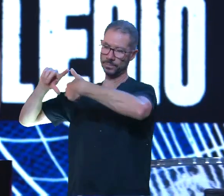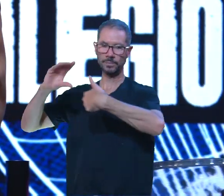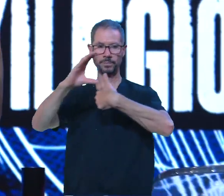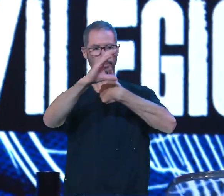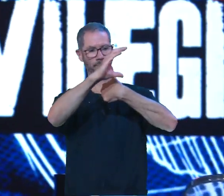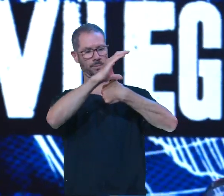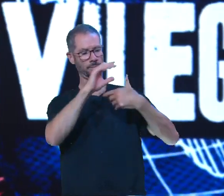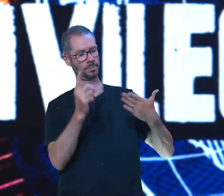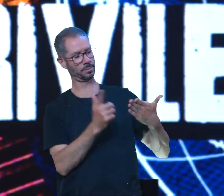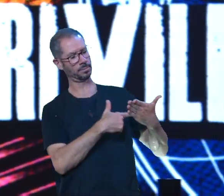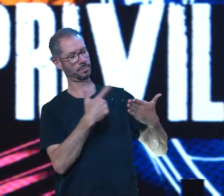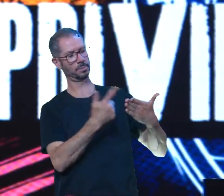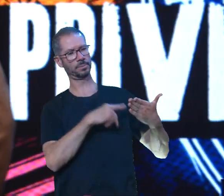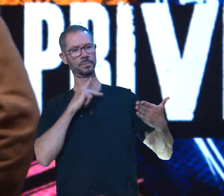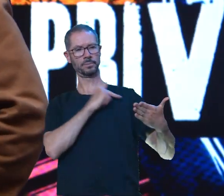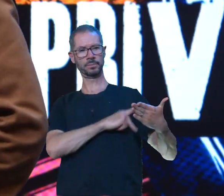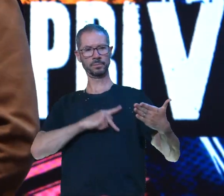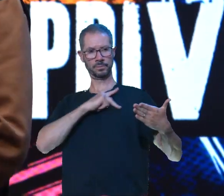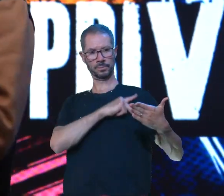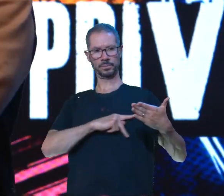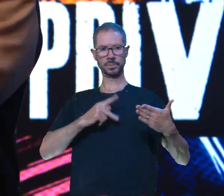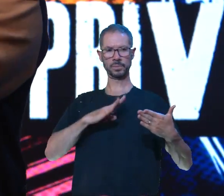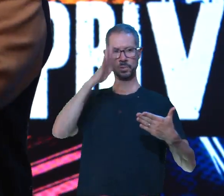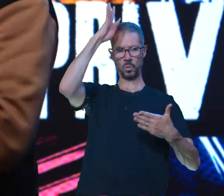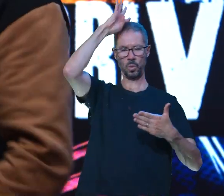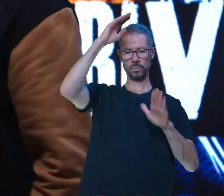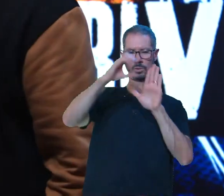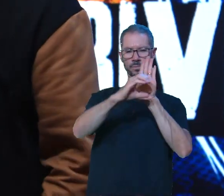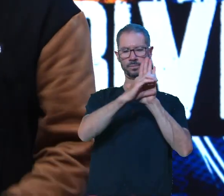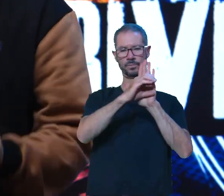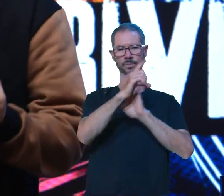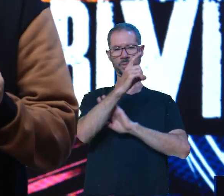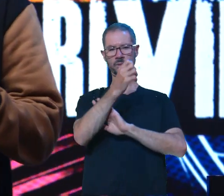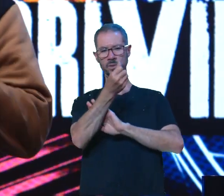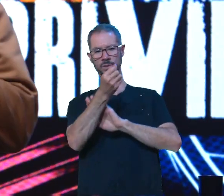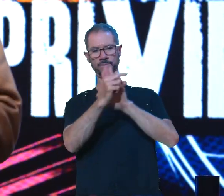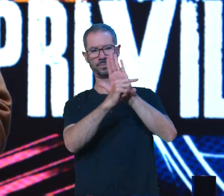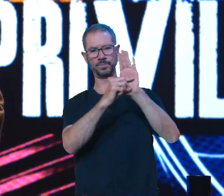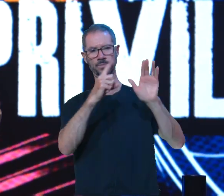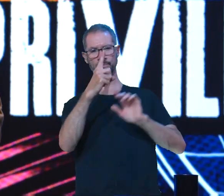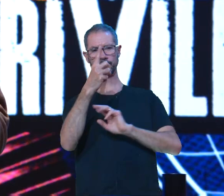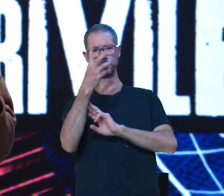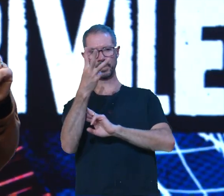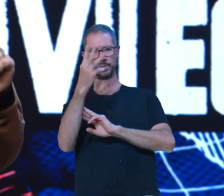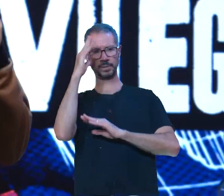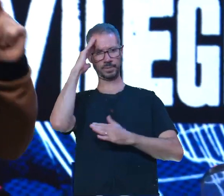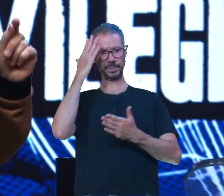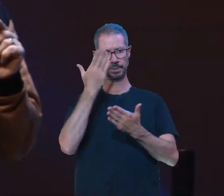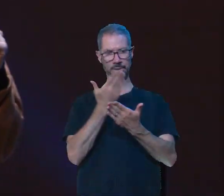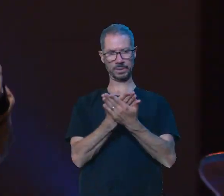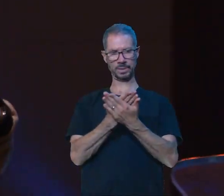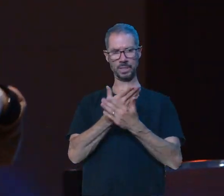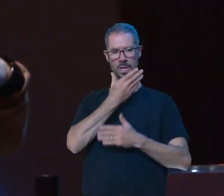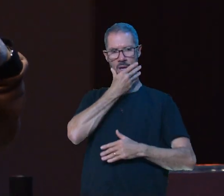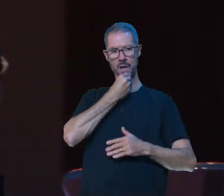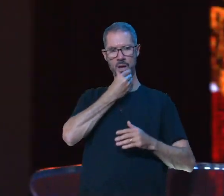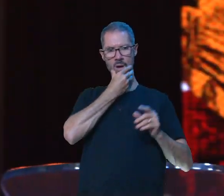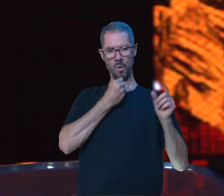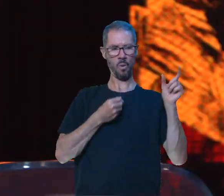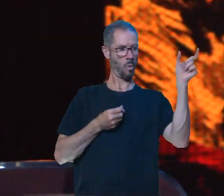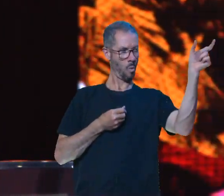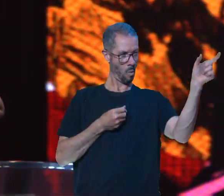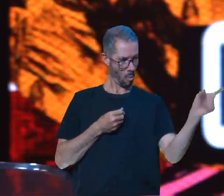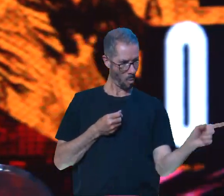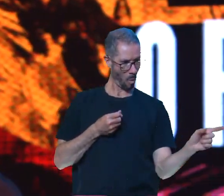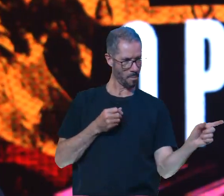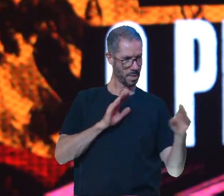livro de Paulo, no final do livro de Romanos, capítulo 16, versículo 13, acredita que aquele homem carregando o peso